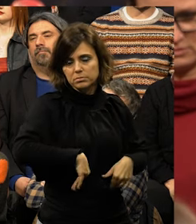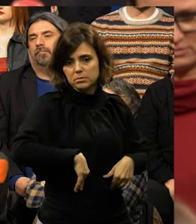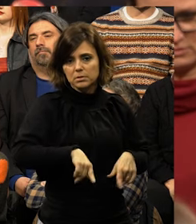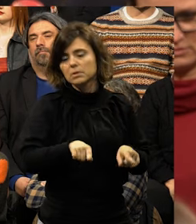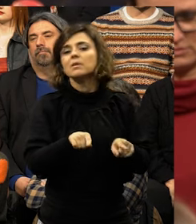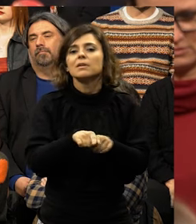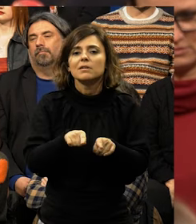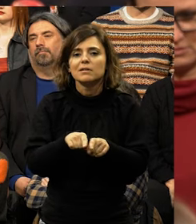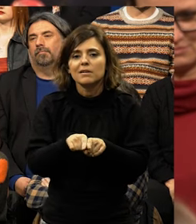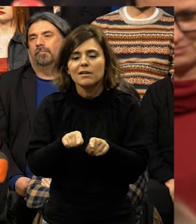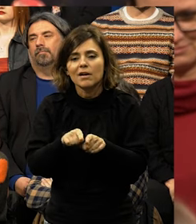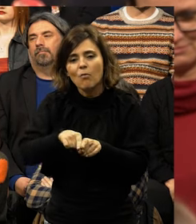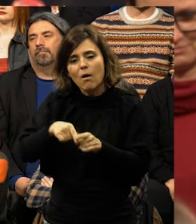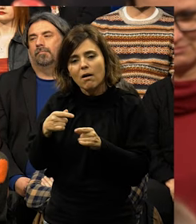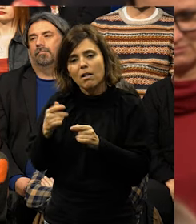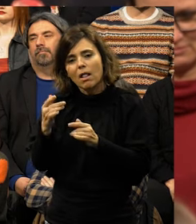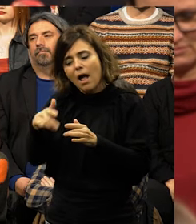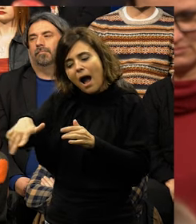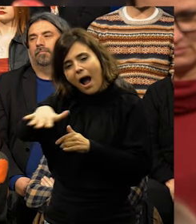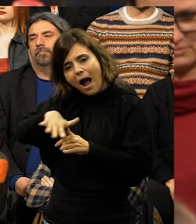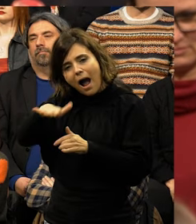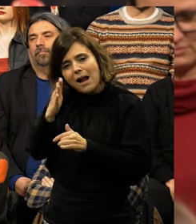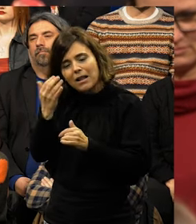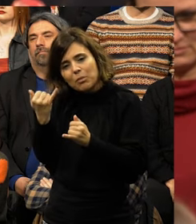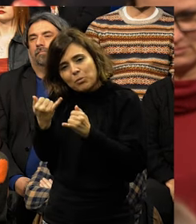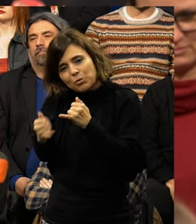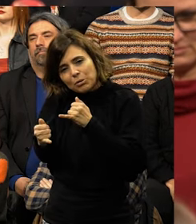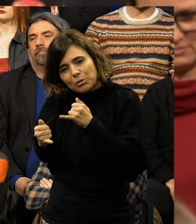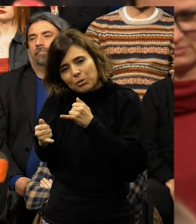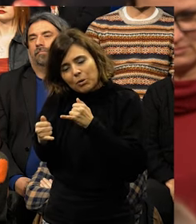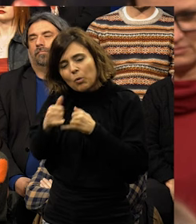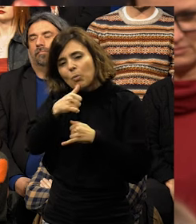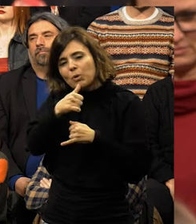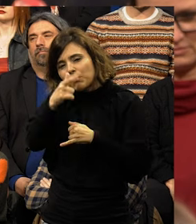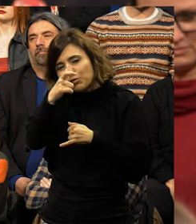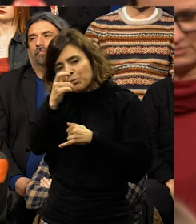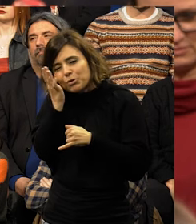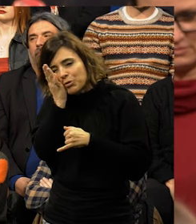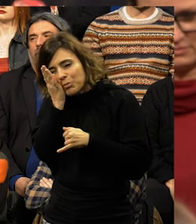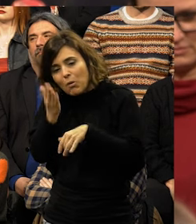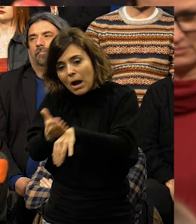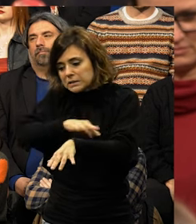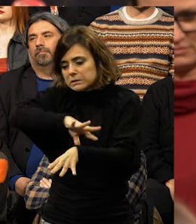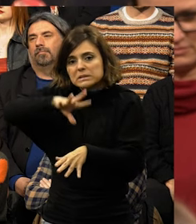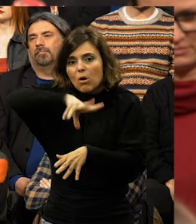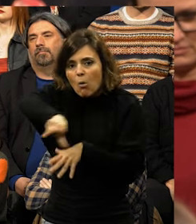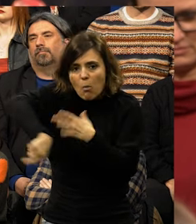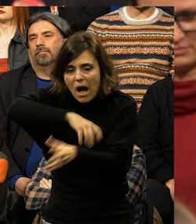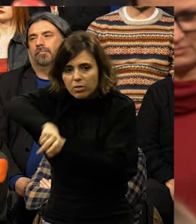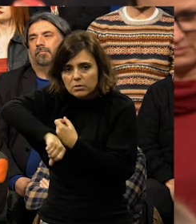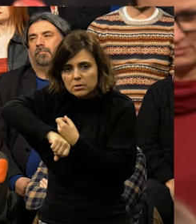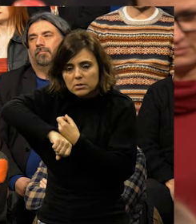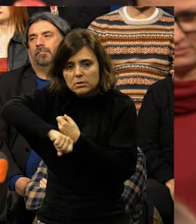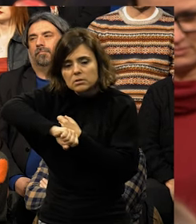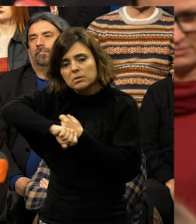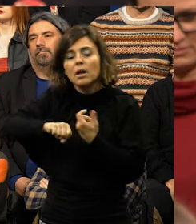de formigas dormiram em noites invernos antes de ser pilhado e posto no museu é o forno onde a minha mãe cozia pão e